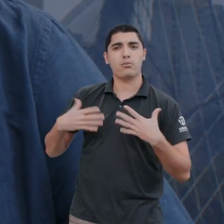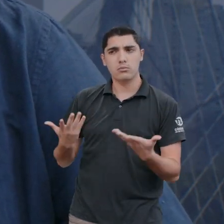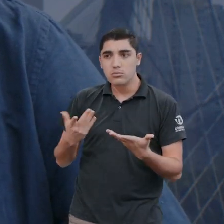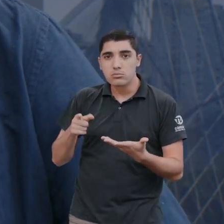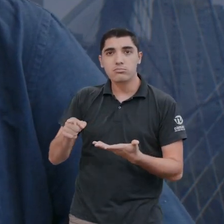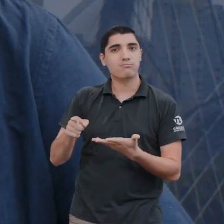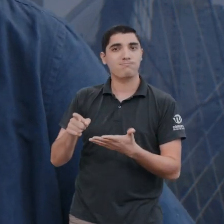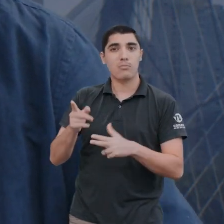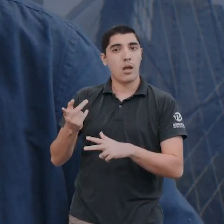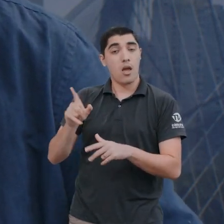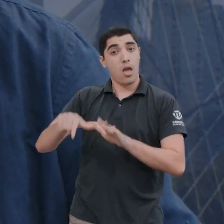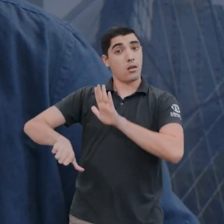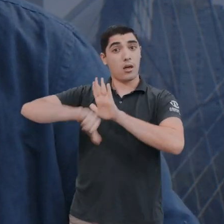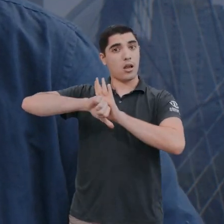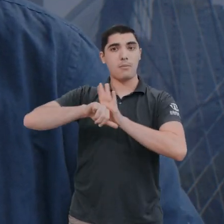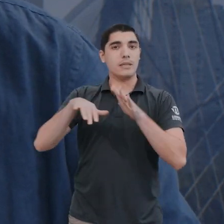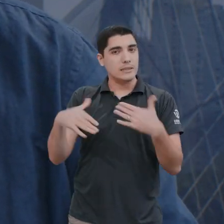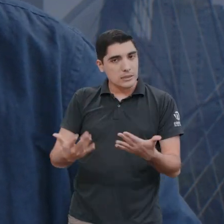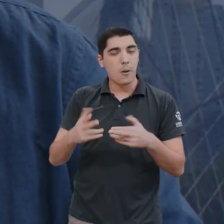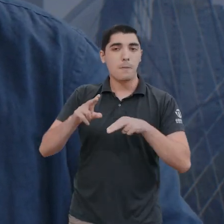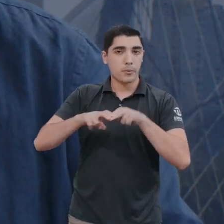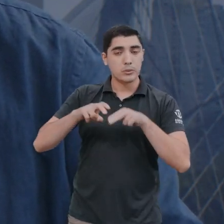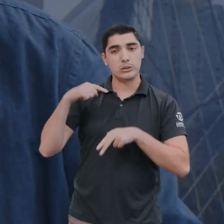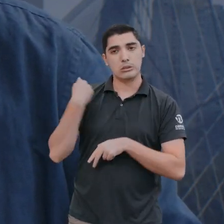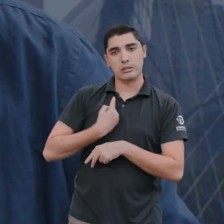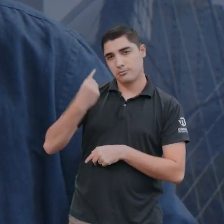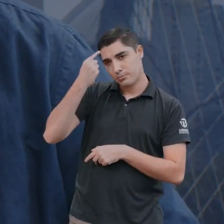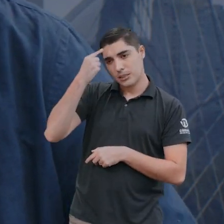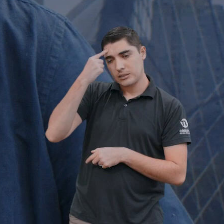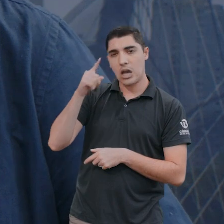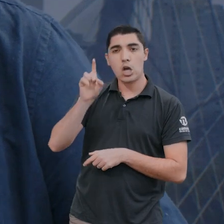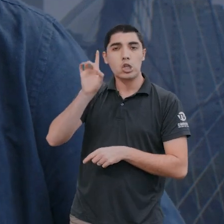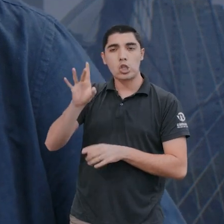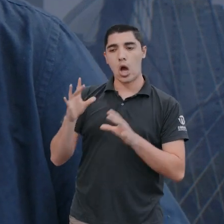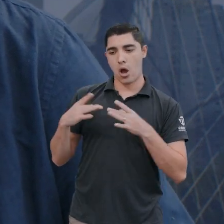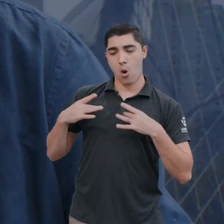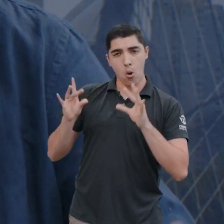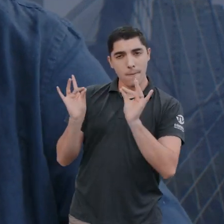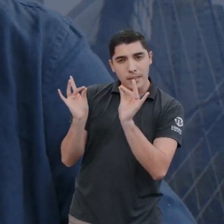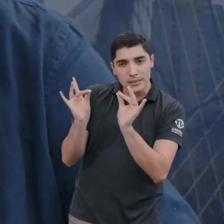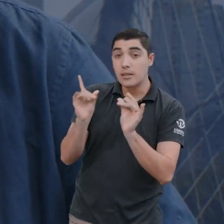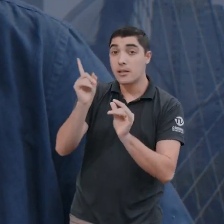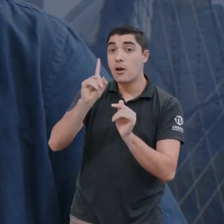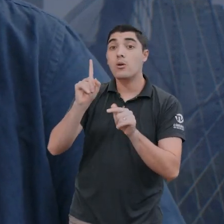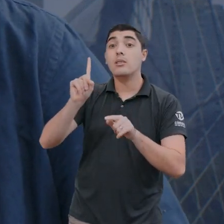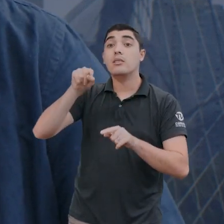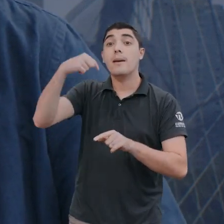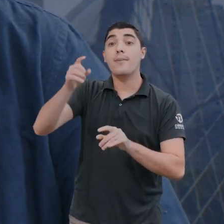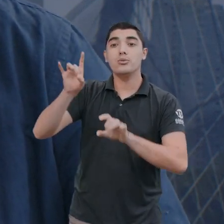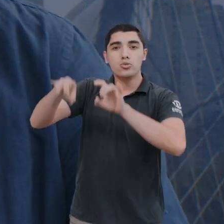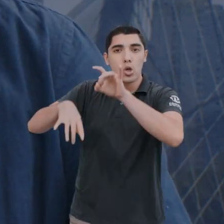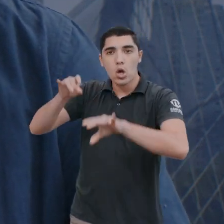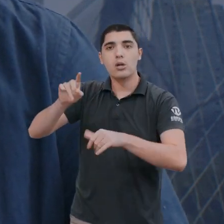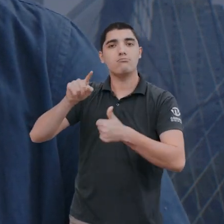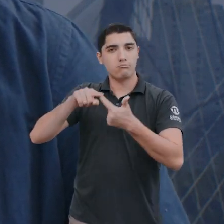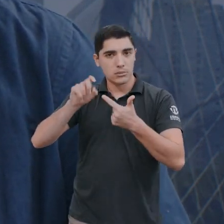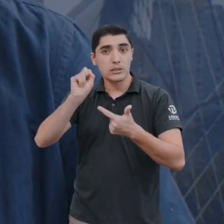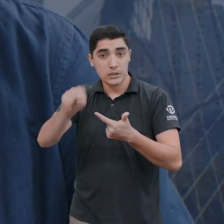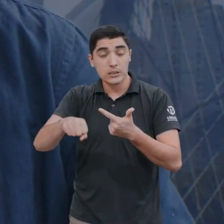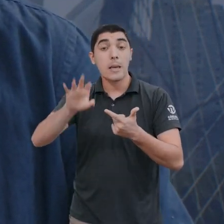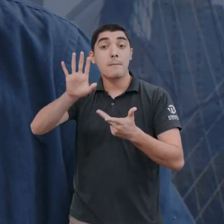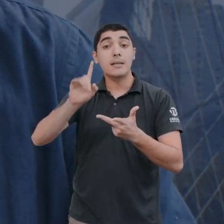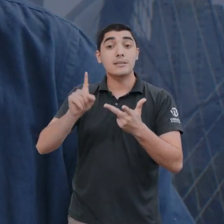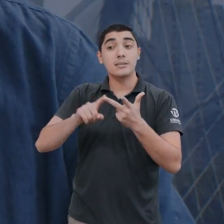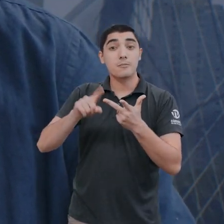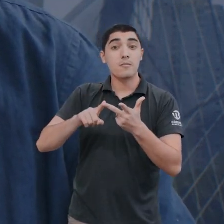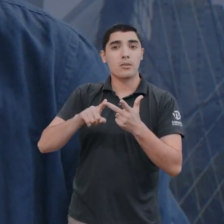é nociva não só ao ambiente, quando a gente fala dos tecidos, do descarte e da proveniência desse material, mas